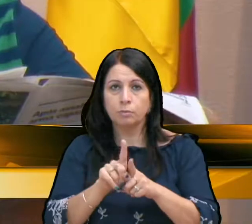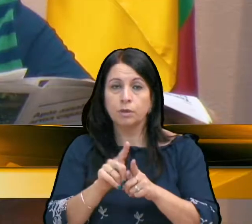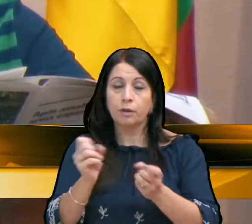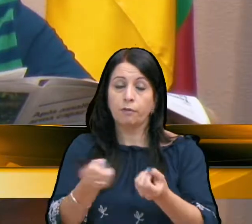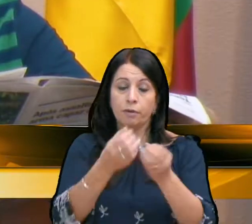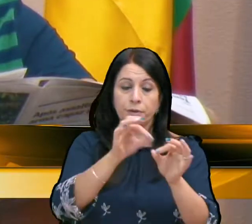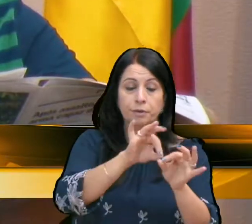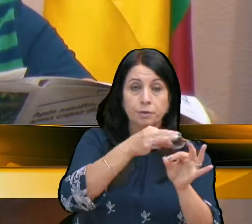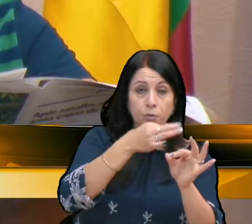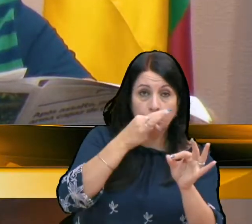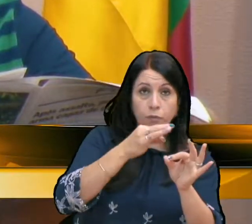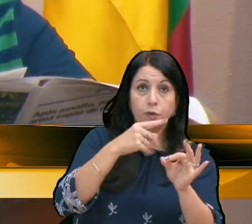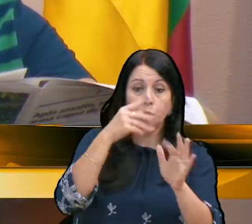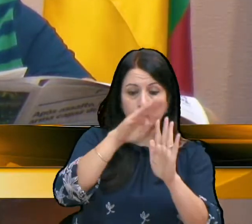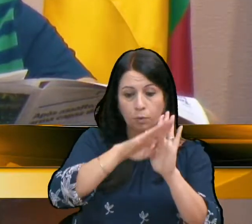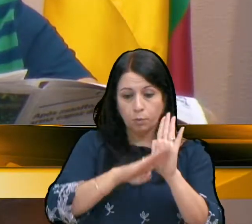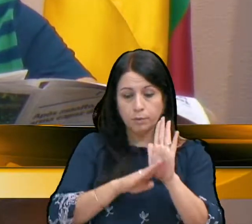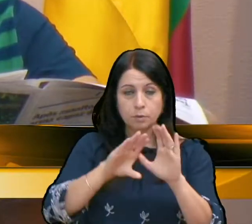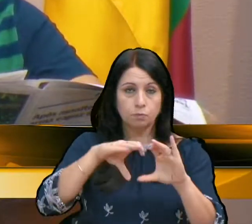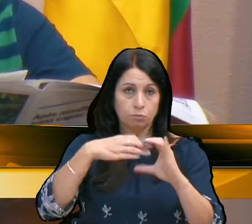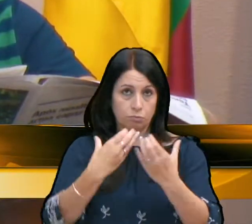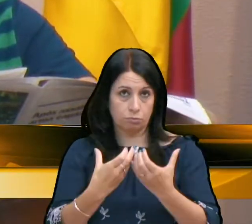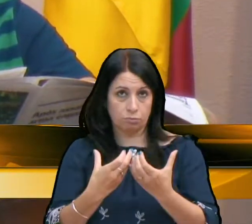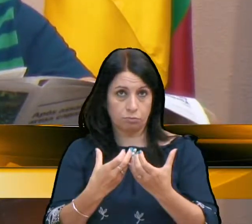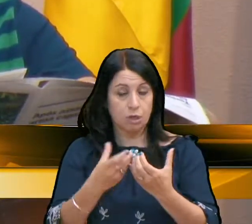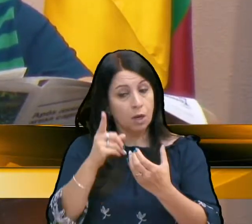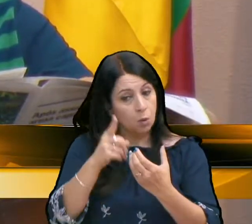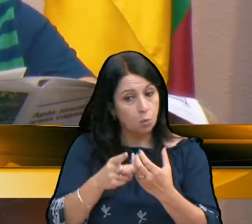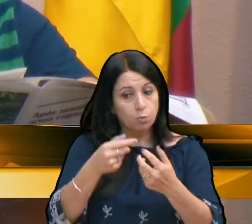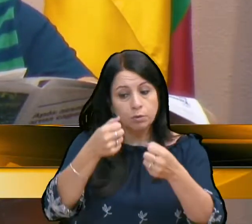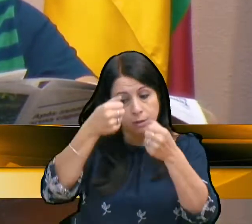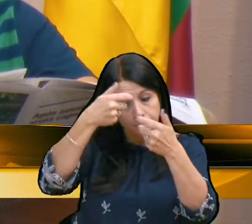Festa da Uva e outras programações comunitárias.